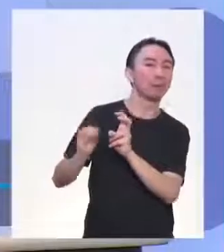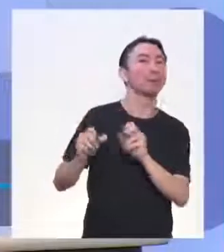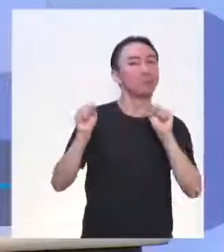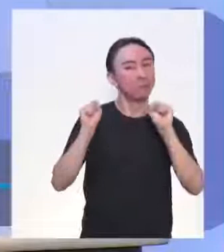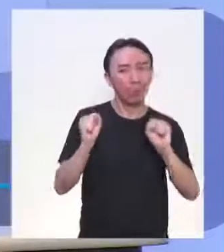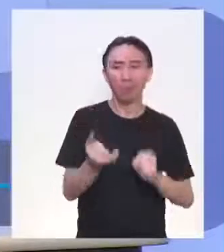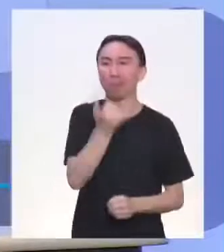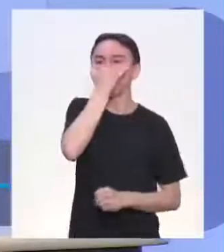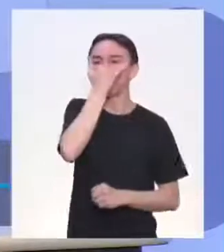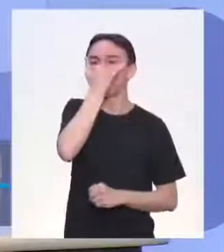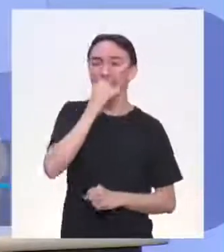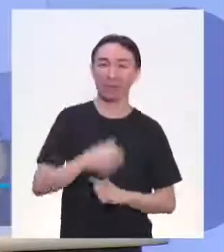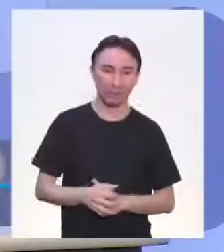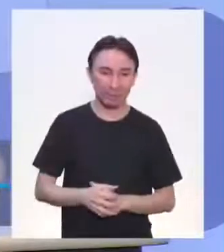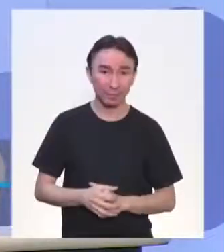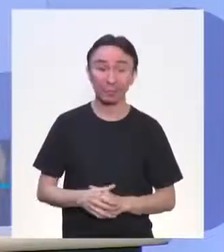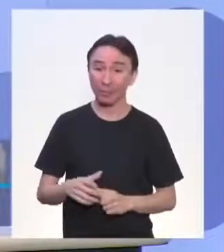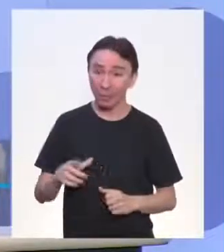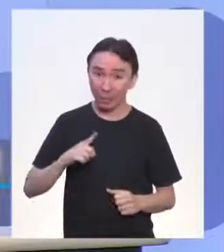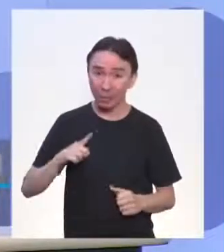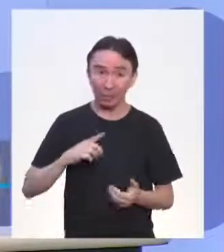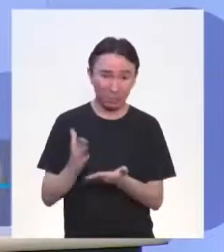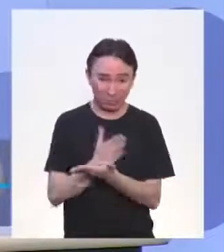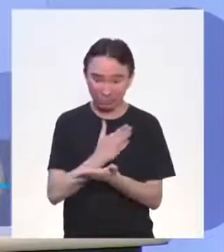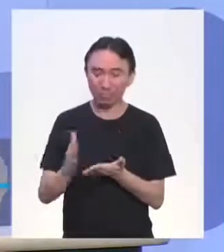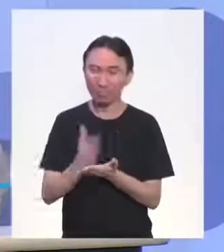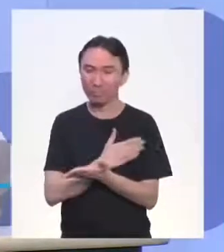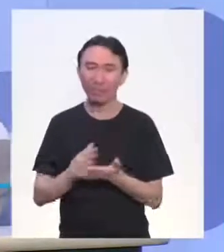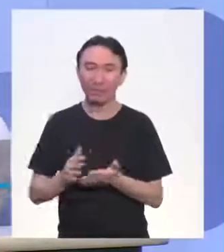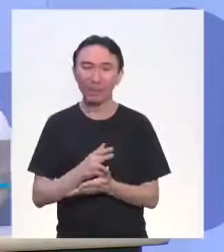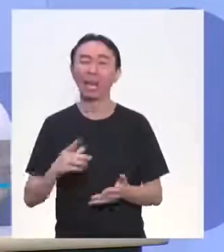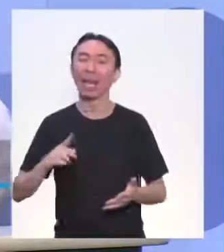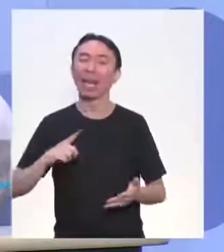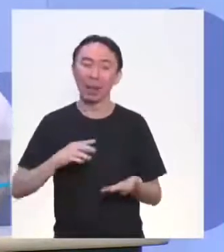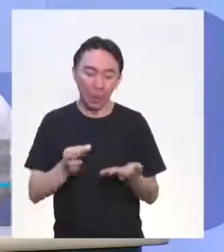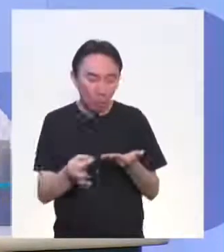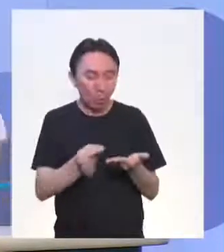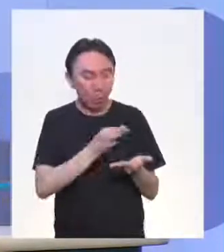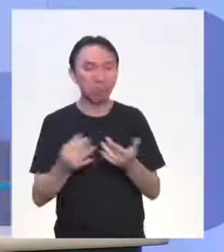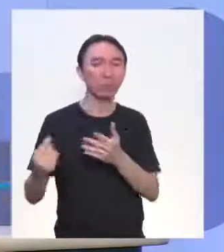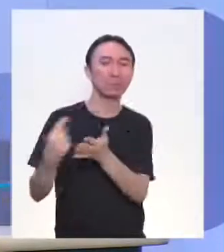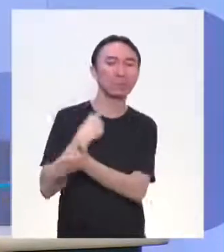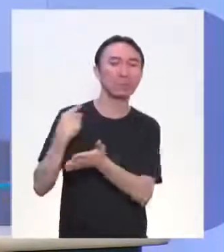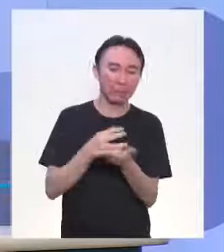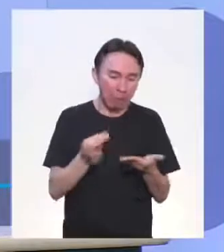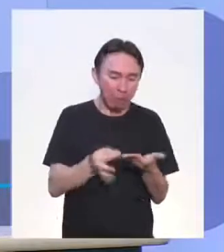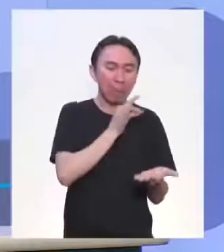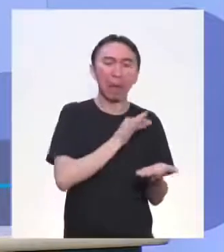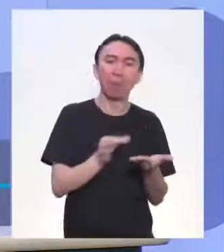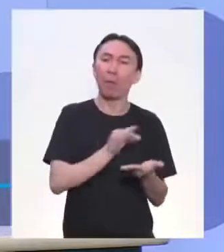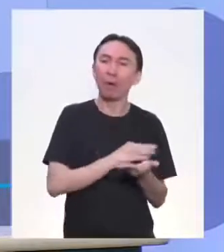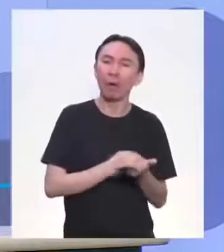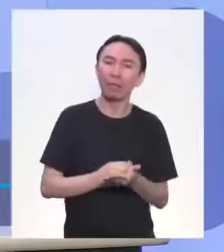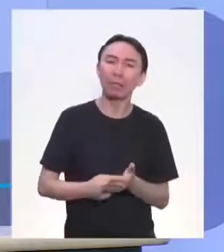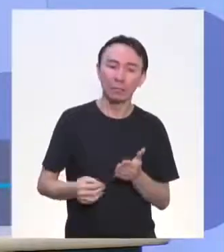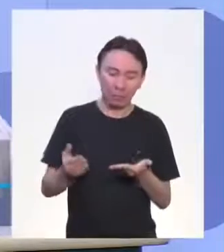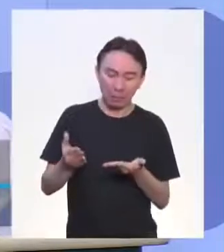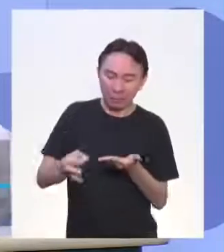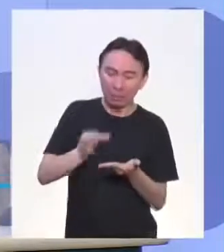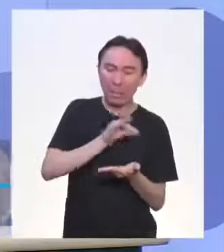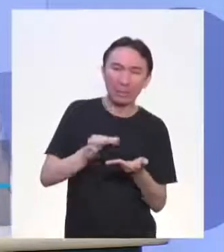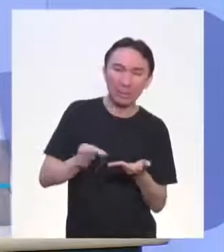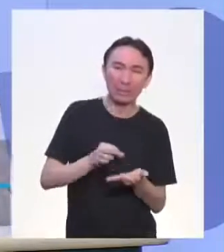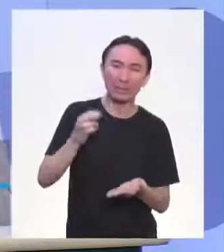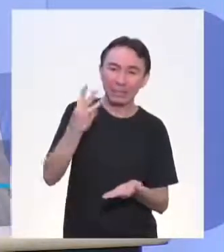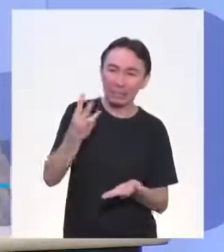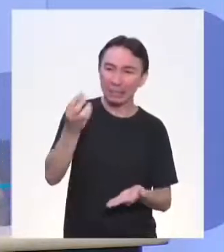estou vendo alguns comentários aqui. Qual a página? Página 36. 36. Alguns comentários. Por que não pega um texto do Brasil? A